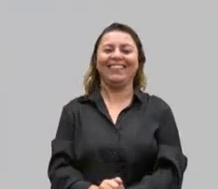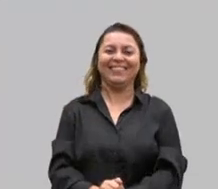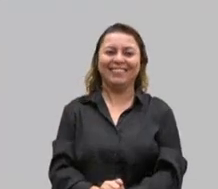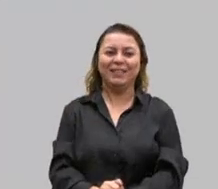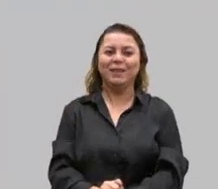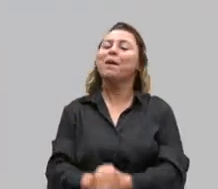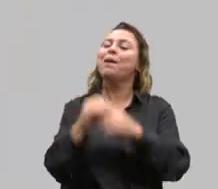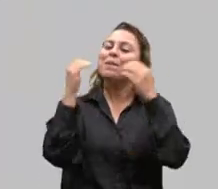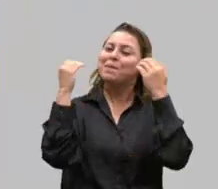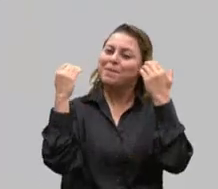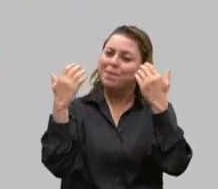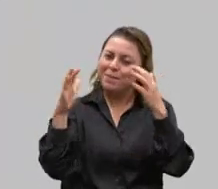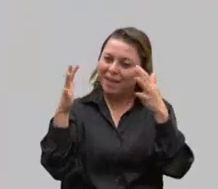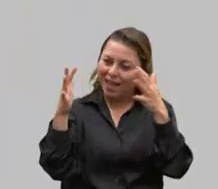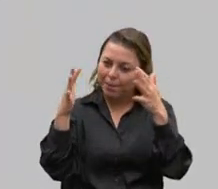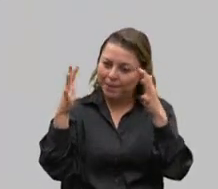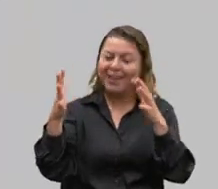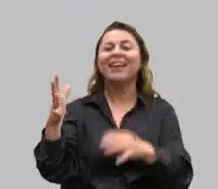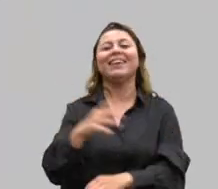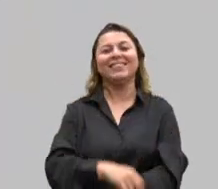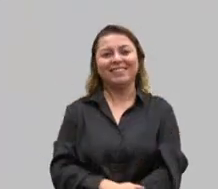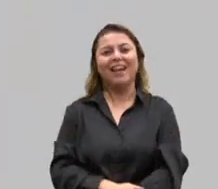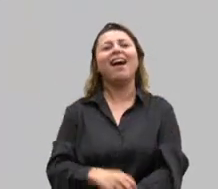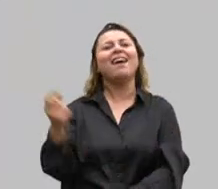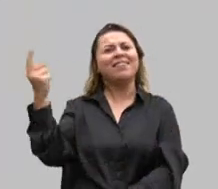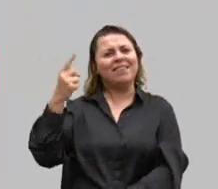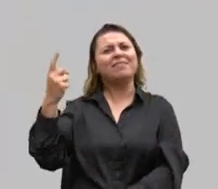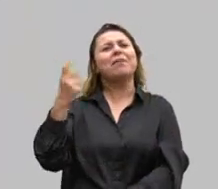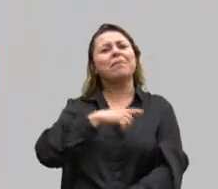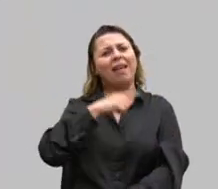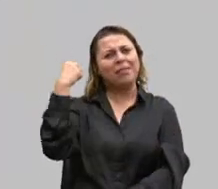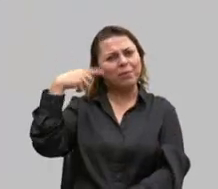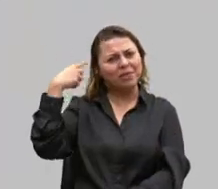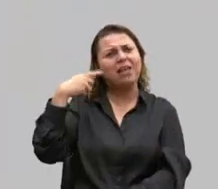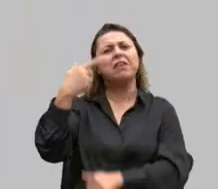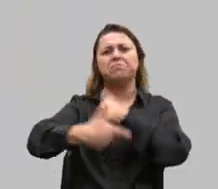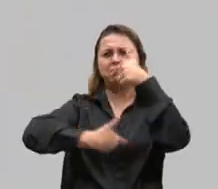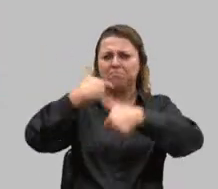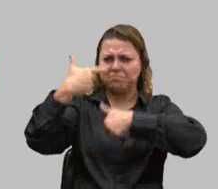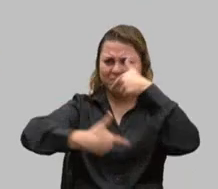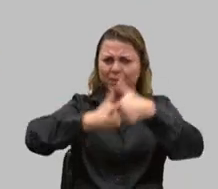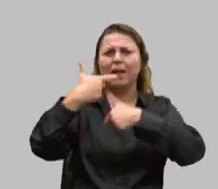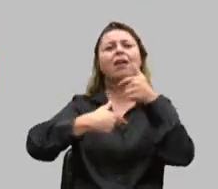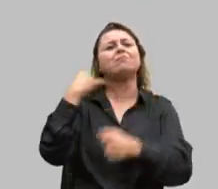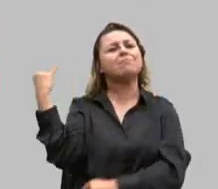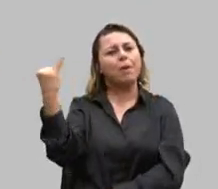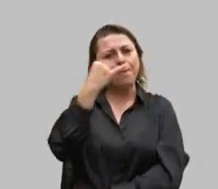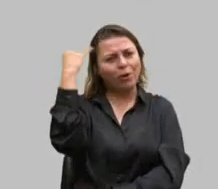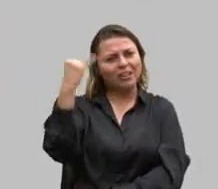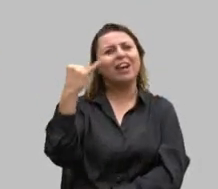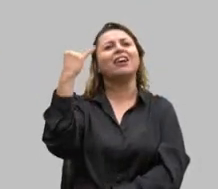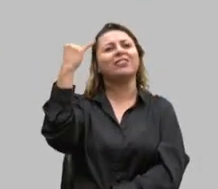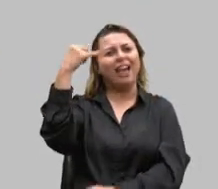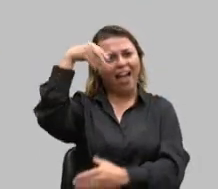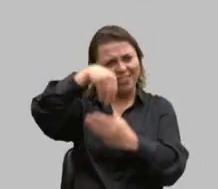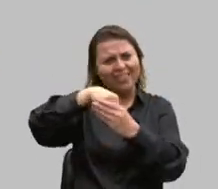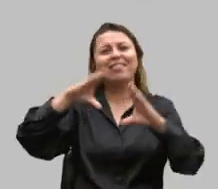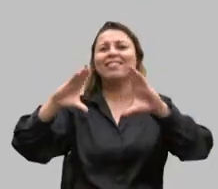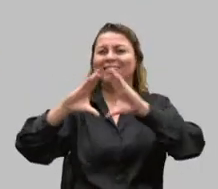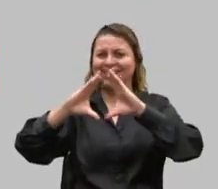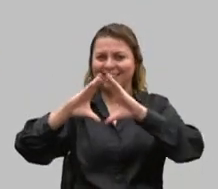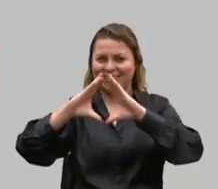Parabéns uma deputada muita atuante que vem fazendo um trabalho importantíssimo aqui na casa Parabéns Lohana pelo